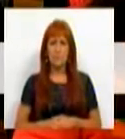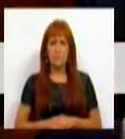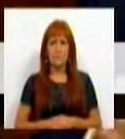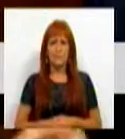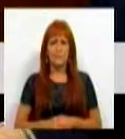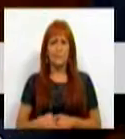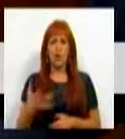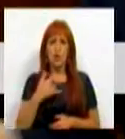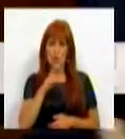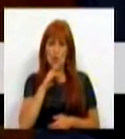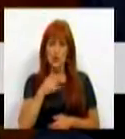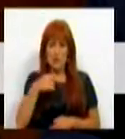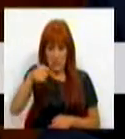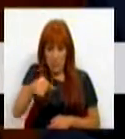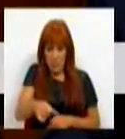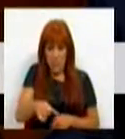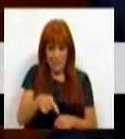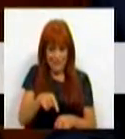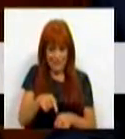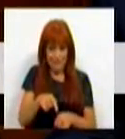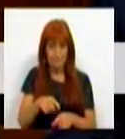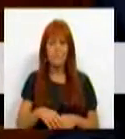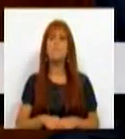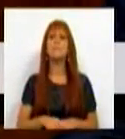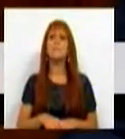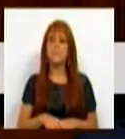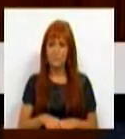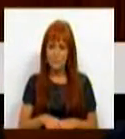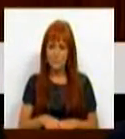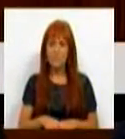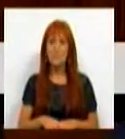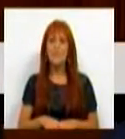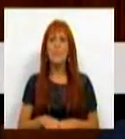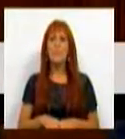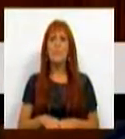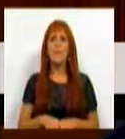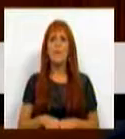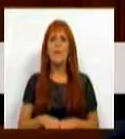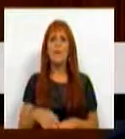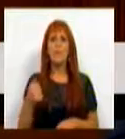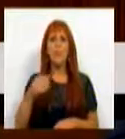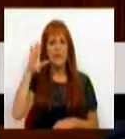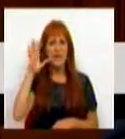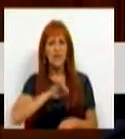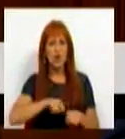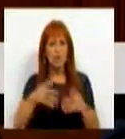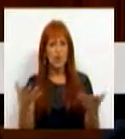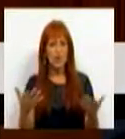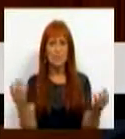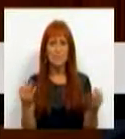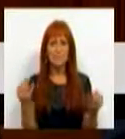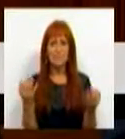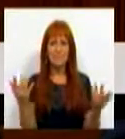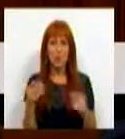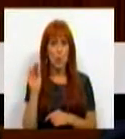A doutora pode responder, carregando sempre no botão. Obrigado, Sr. Presidente. Boa tarde, Sr. Deputado. De